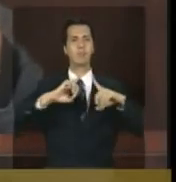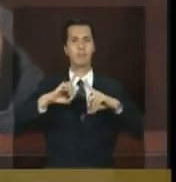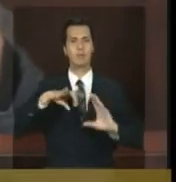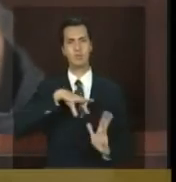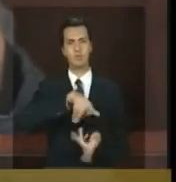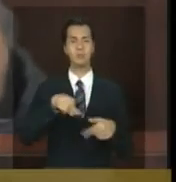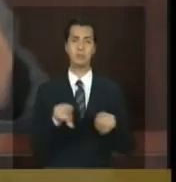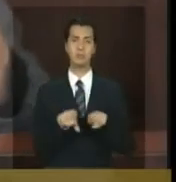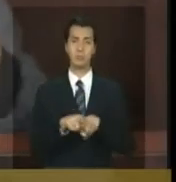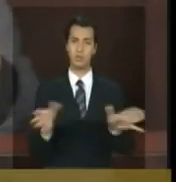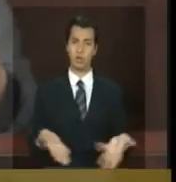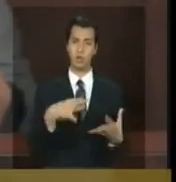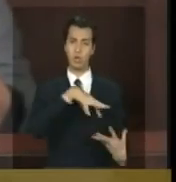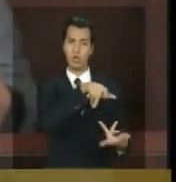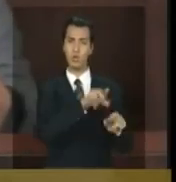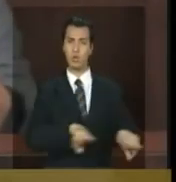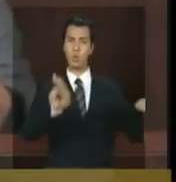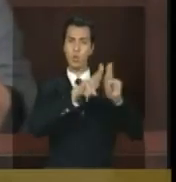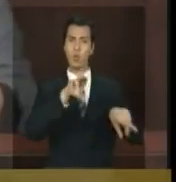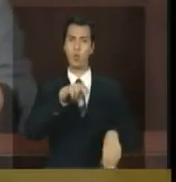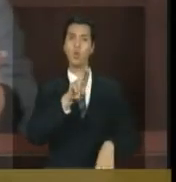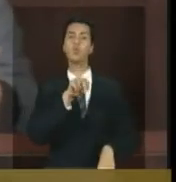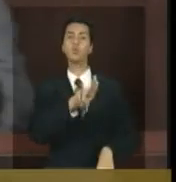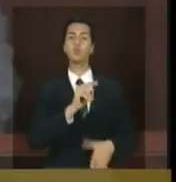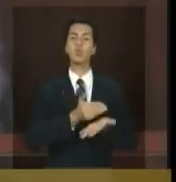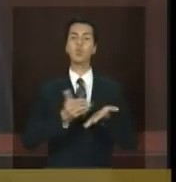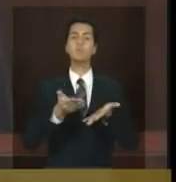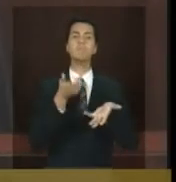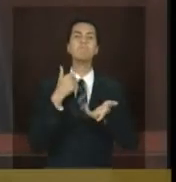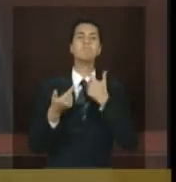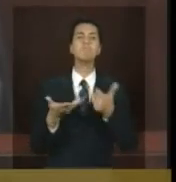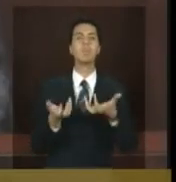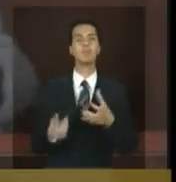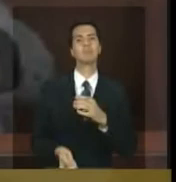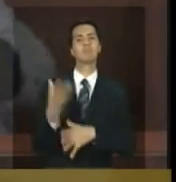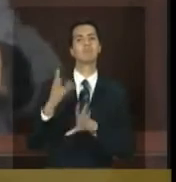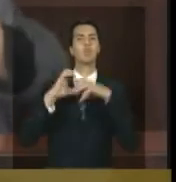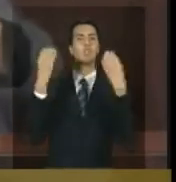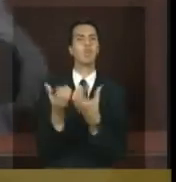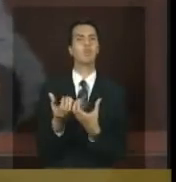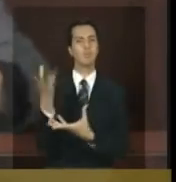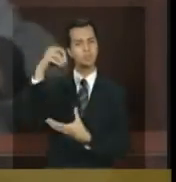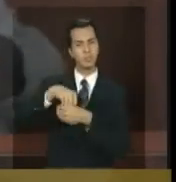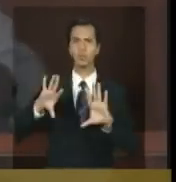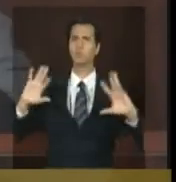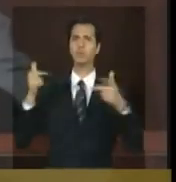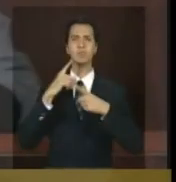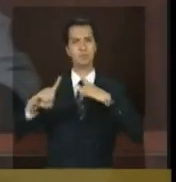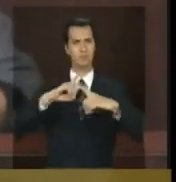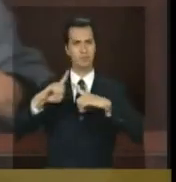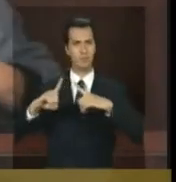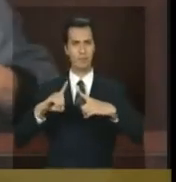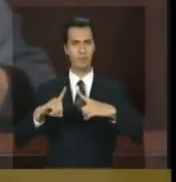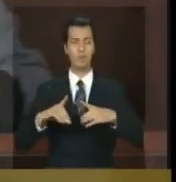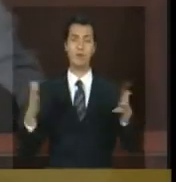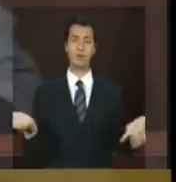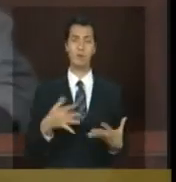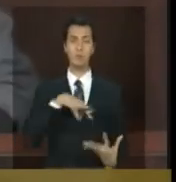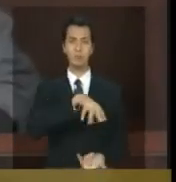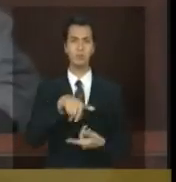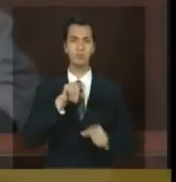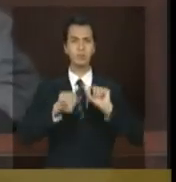provoca as Nações Unidas para a mobilização de uma conferência. Há um assunto específico, importante, que está na ordem global, que é